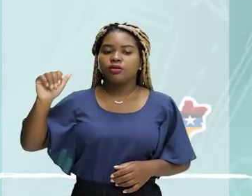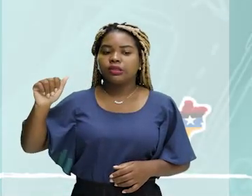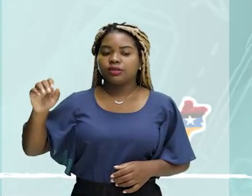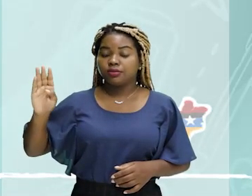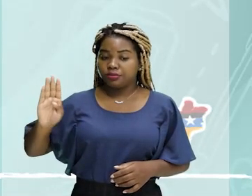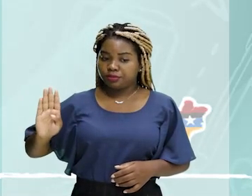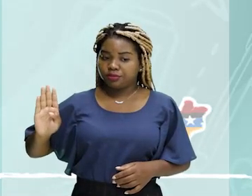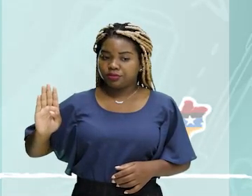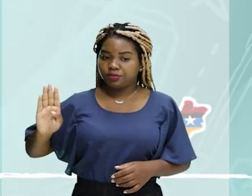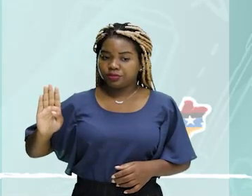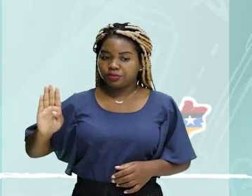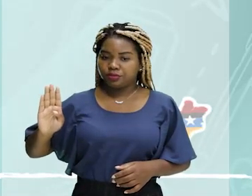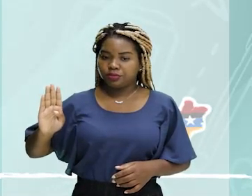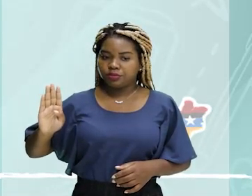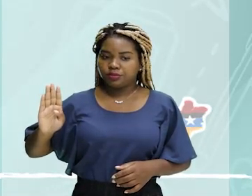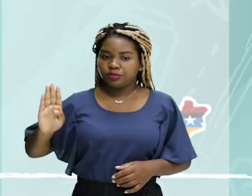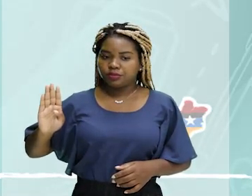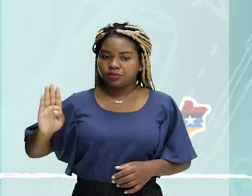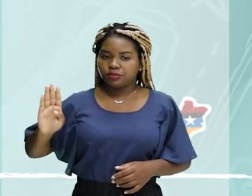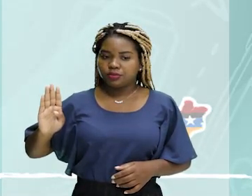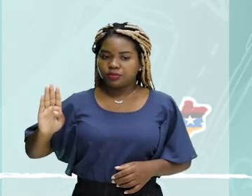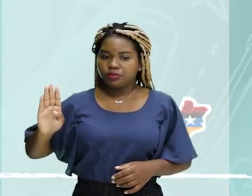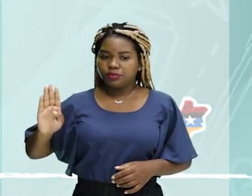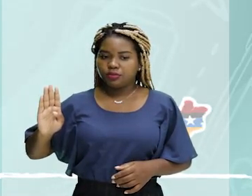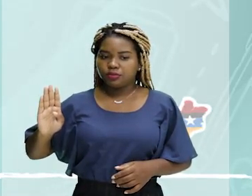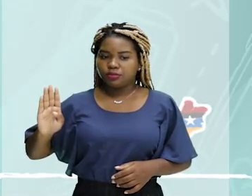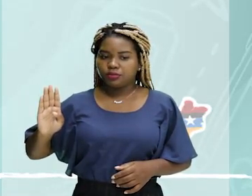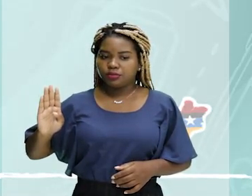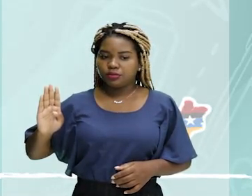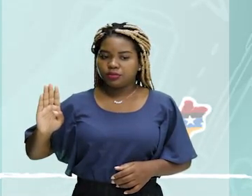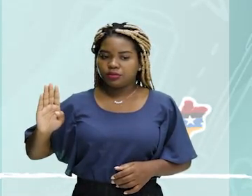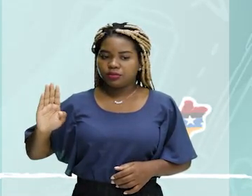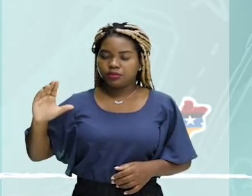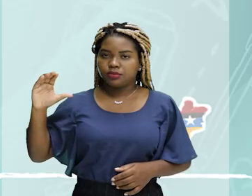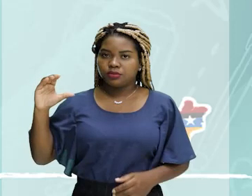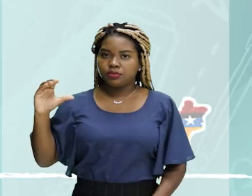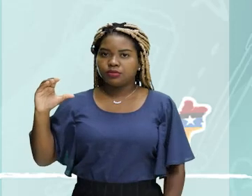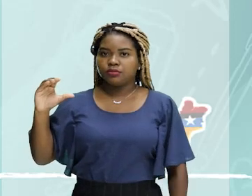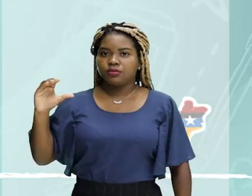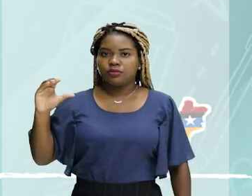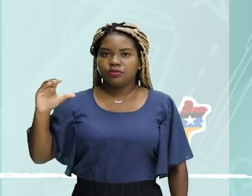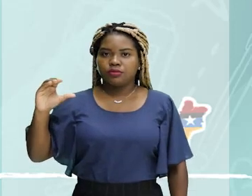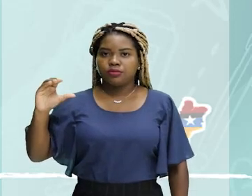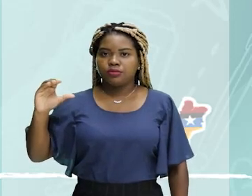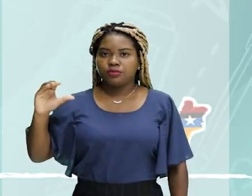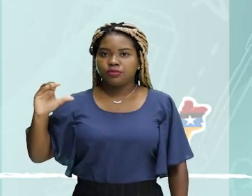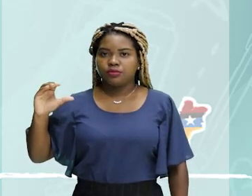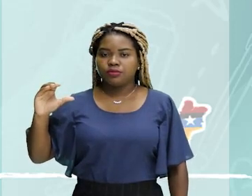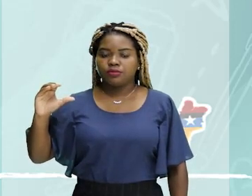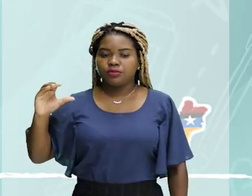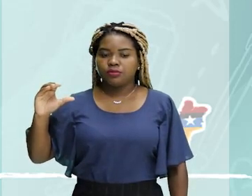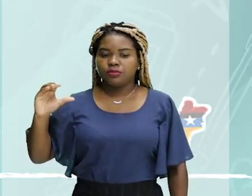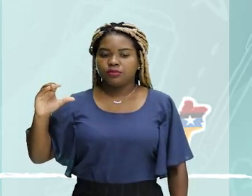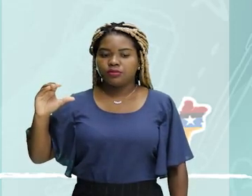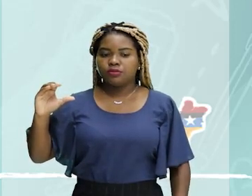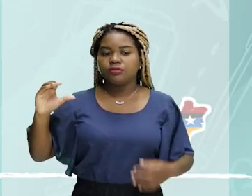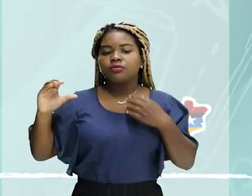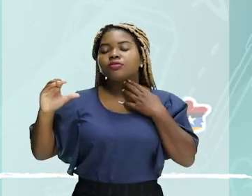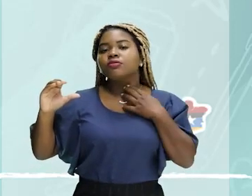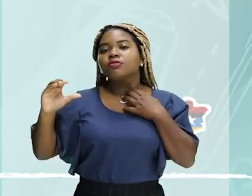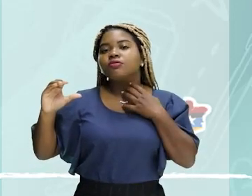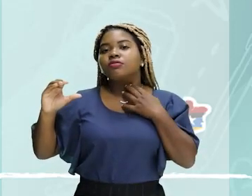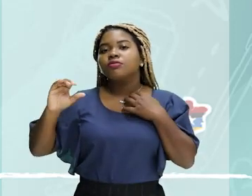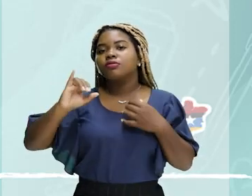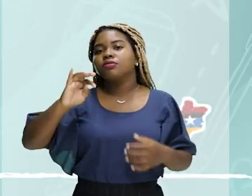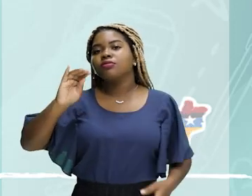Holanda também não. A Holanda também não é conhecida como o berço da Revolução Industrial. Okay? A Itália é maravilhosa,